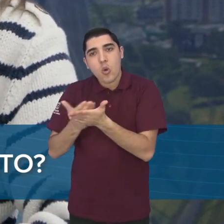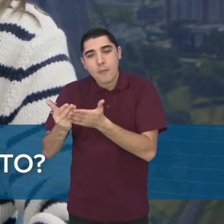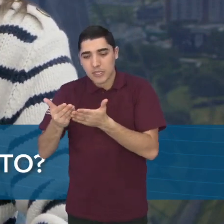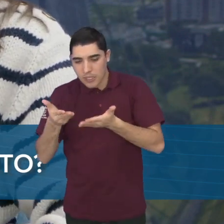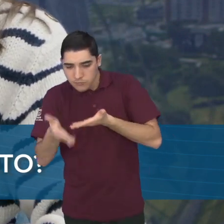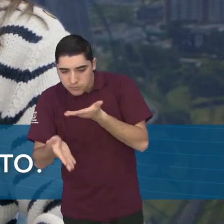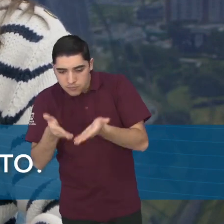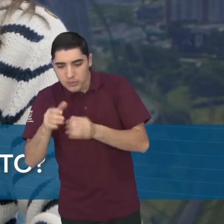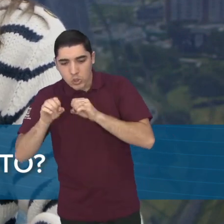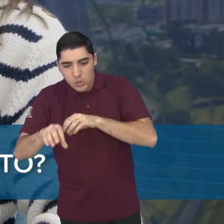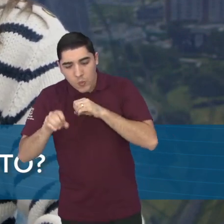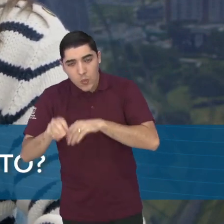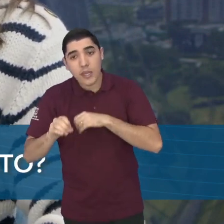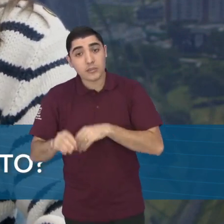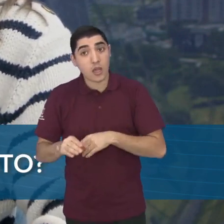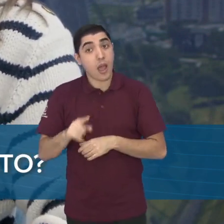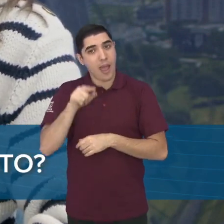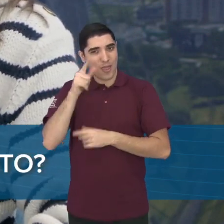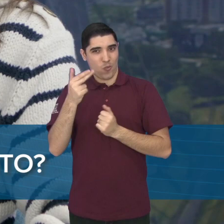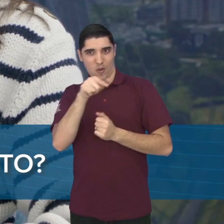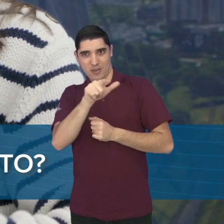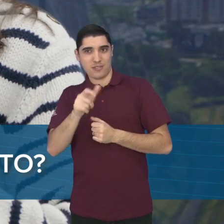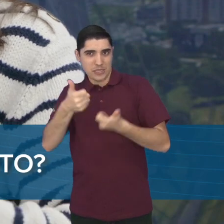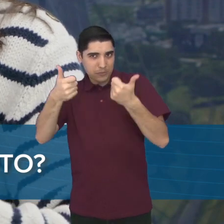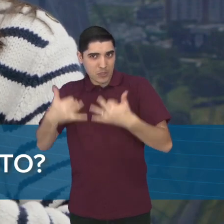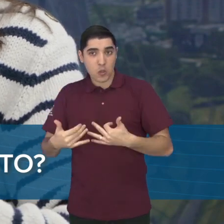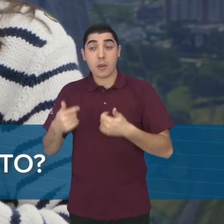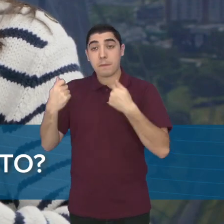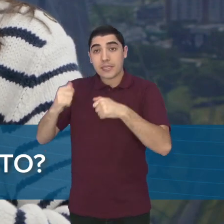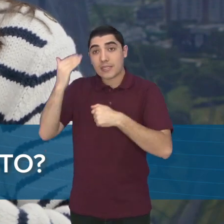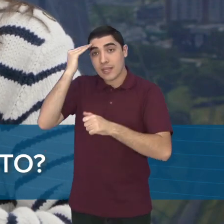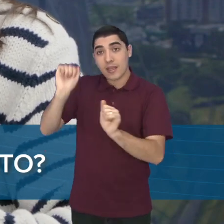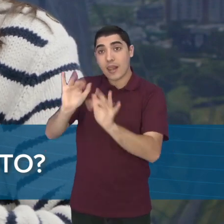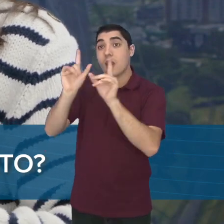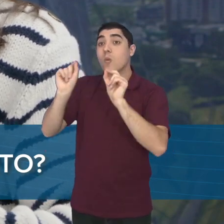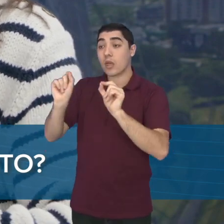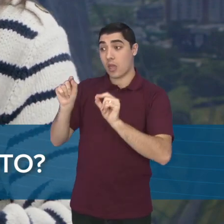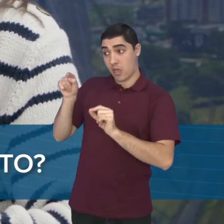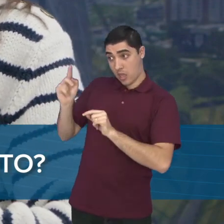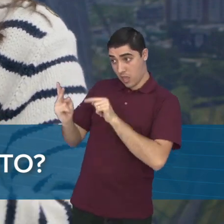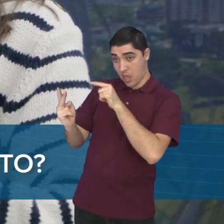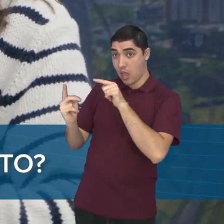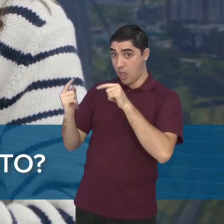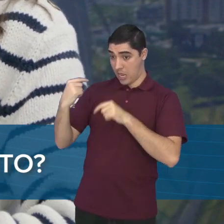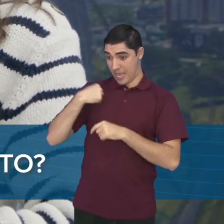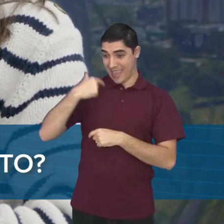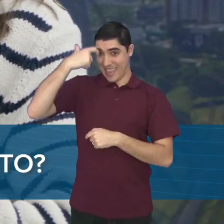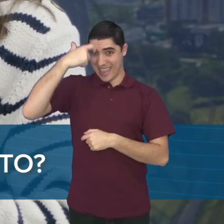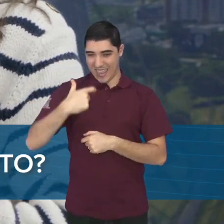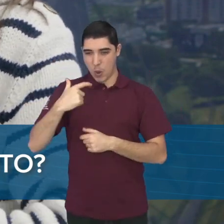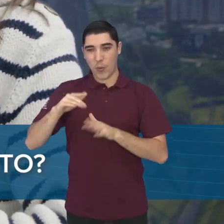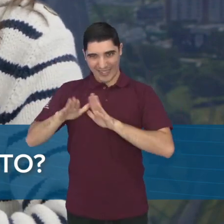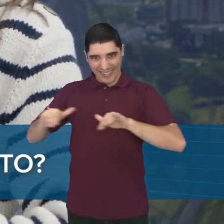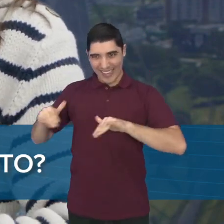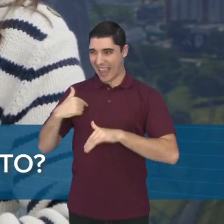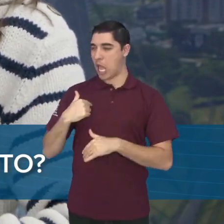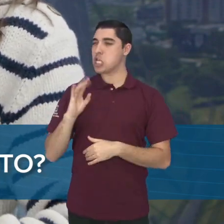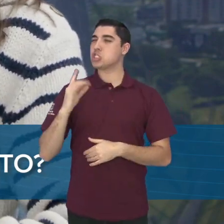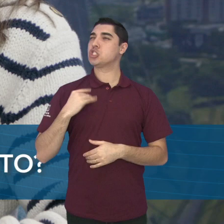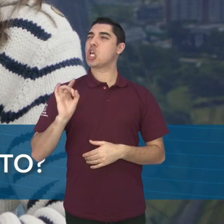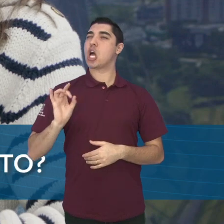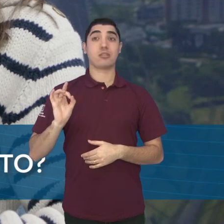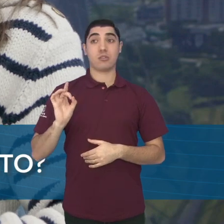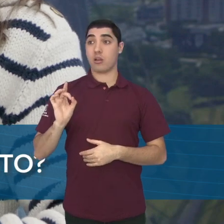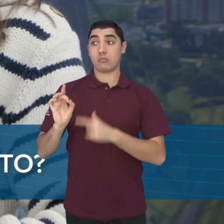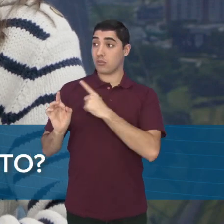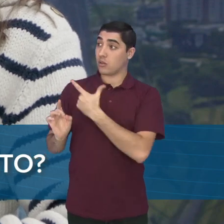E foi isso que o Renato falou. Começa, né, com essa referência de entender que o outro é o outro, não sou eu, né, quando é criança, mas